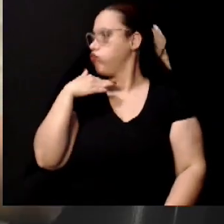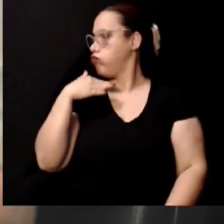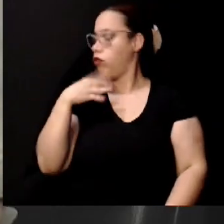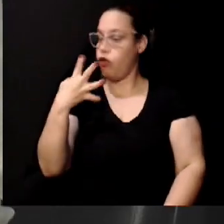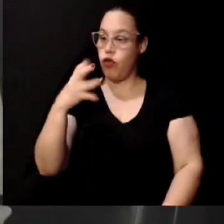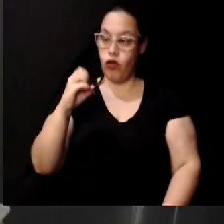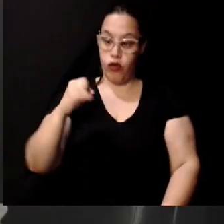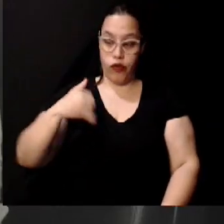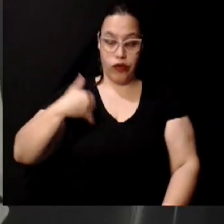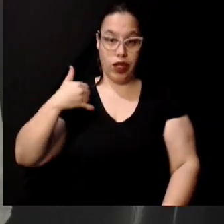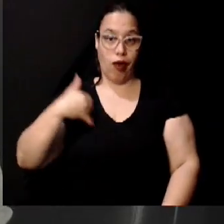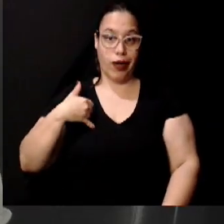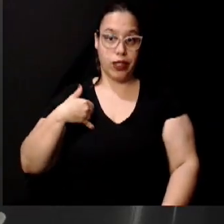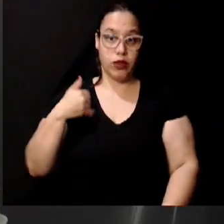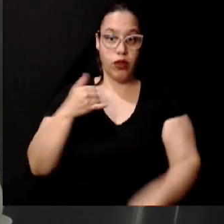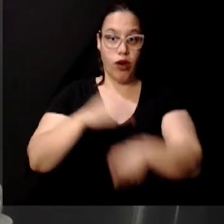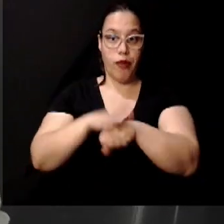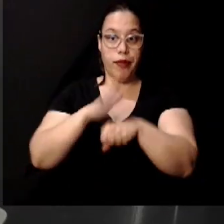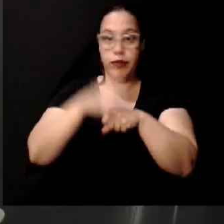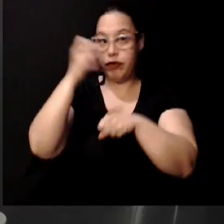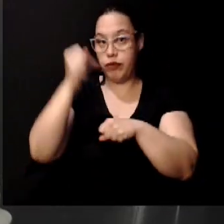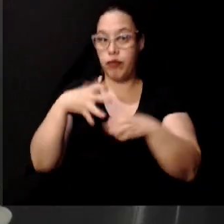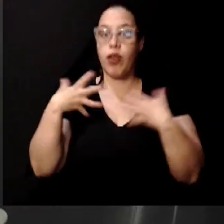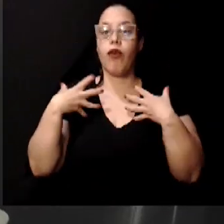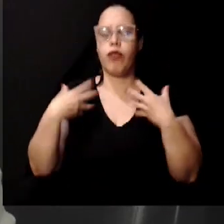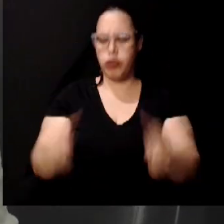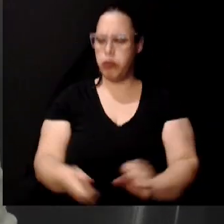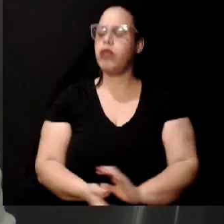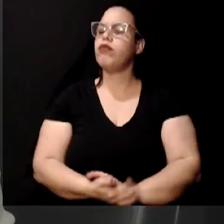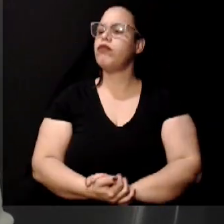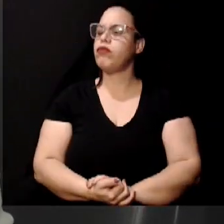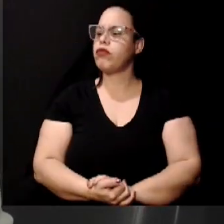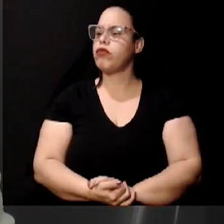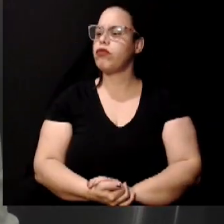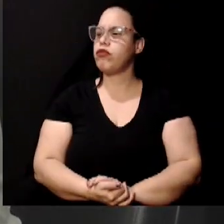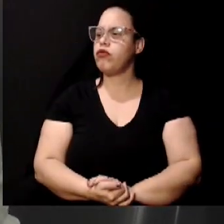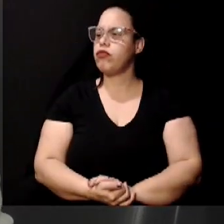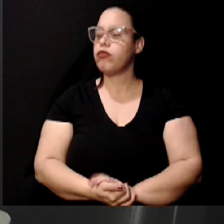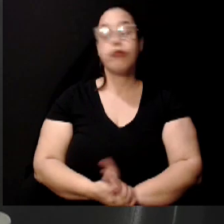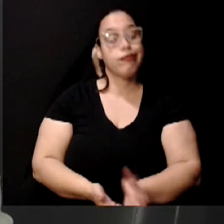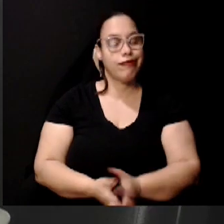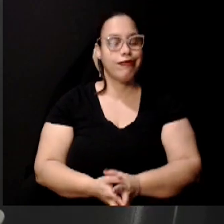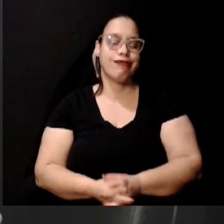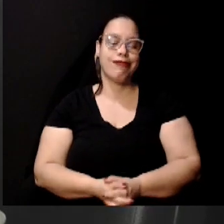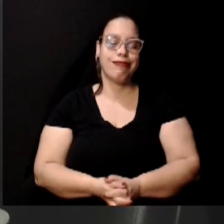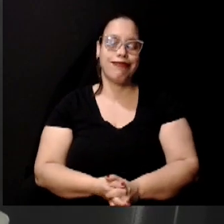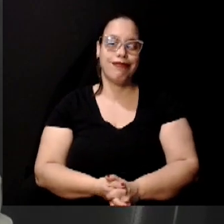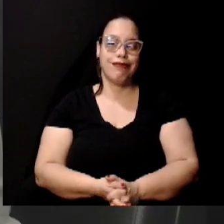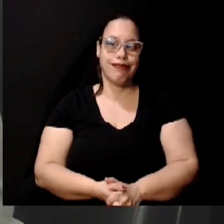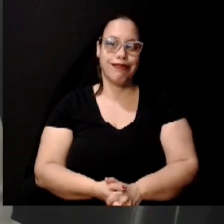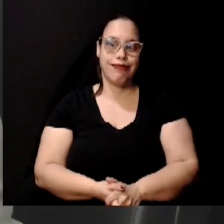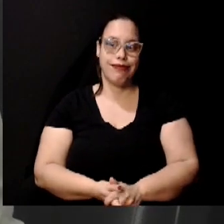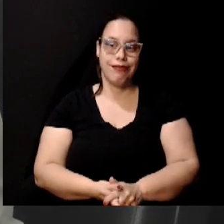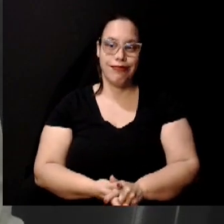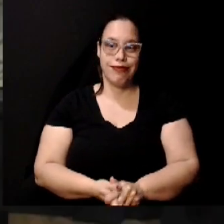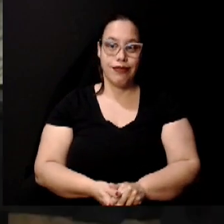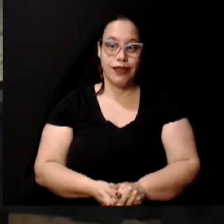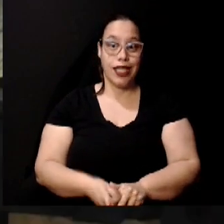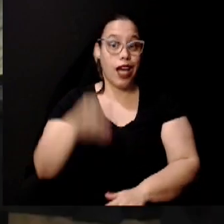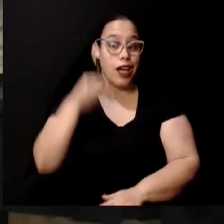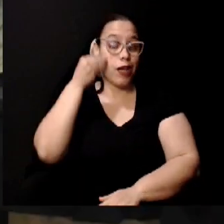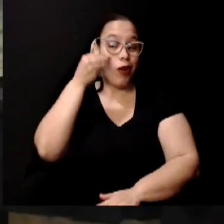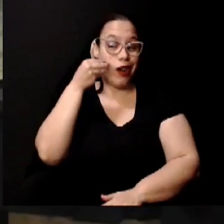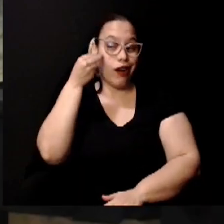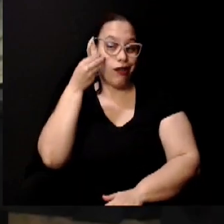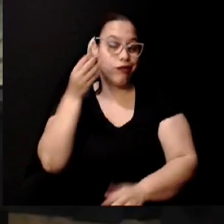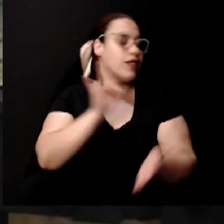ficando cada vez mais branco. Eu vou assumir o cabelo branco, porque eu acho que isso... Faz parte, a experiência. É verdade.